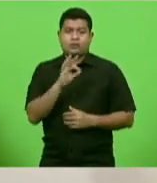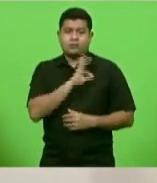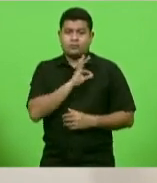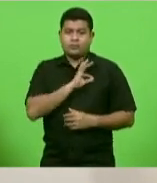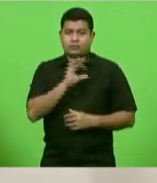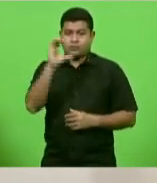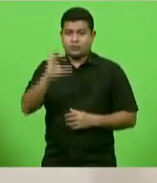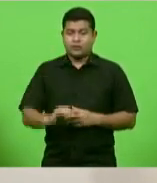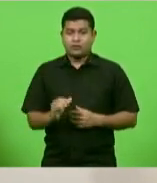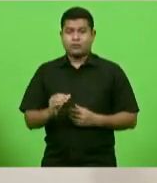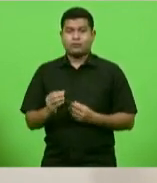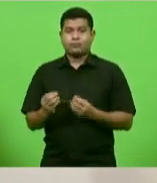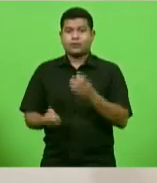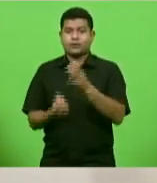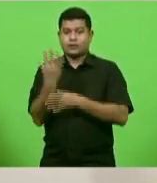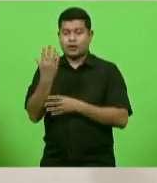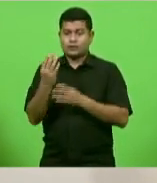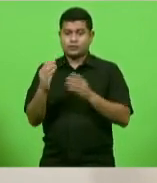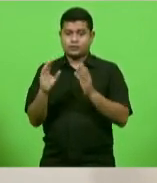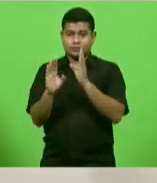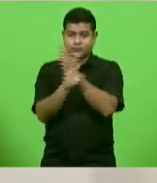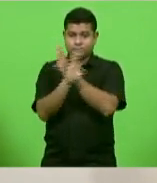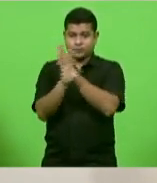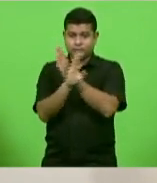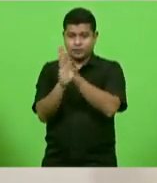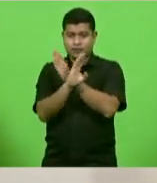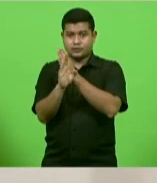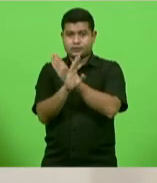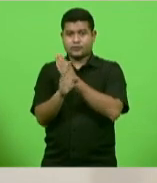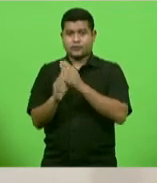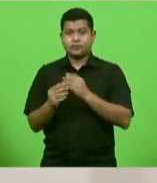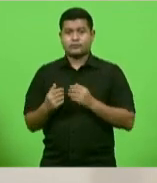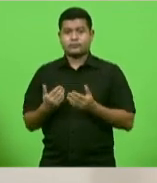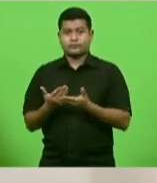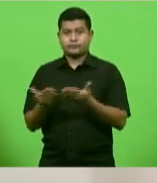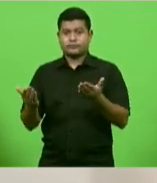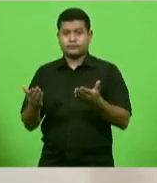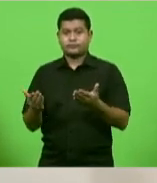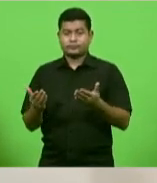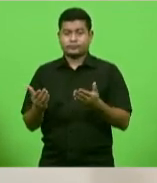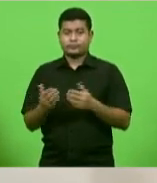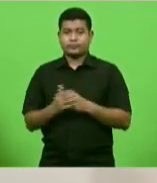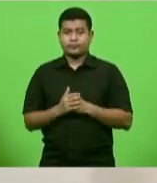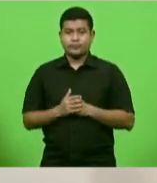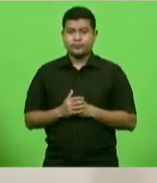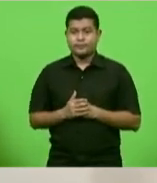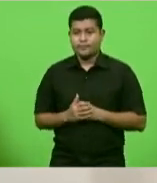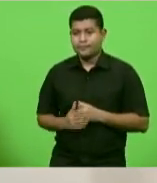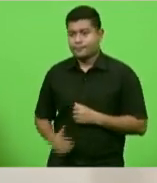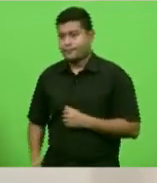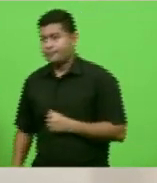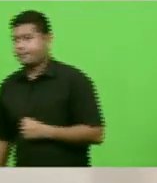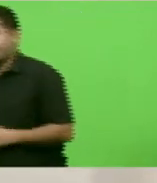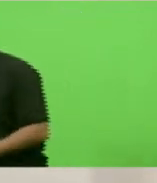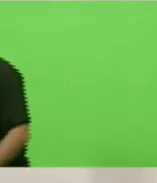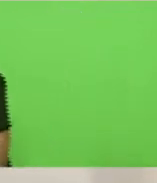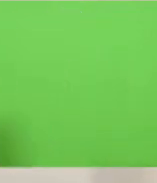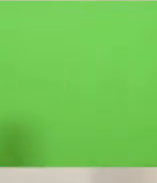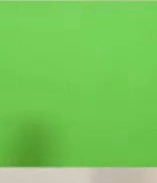de instauração das medidas criminais cabíveis e restituição dos valores pagos de forma antecipada.